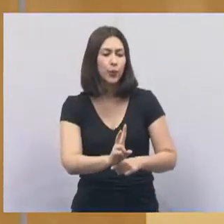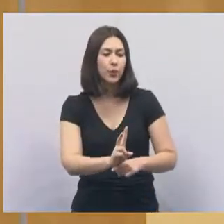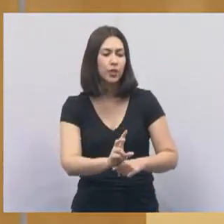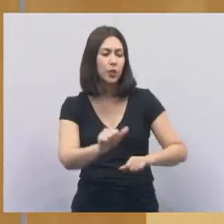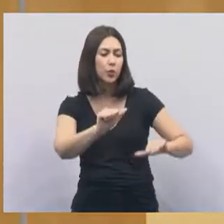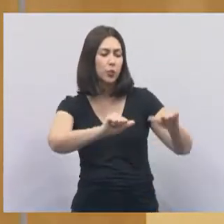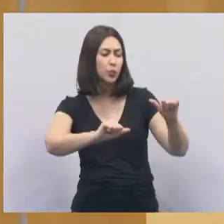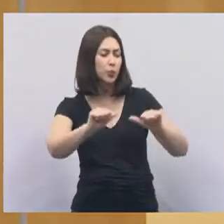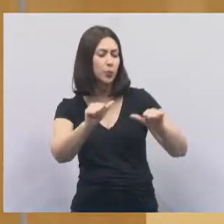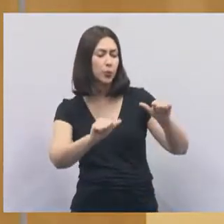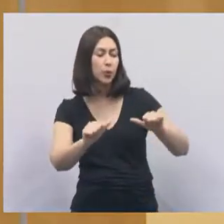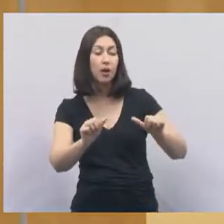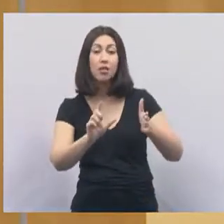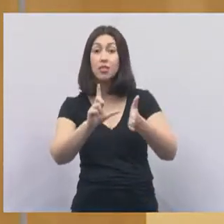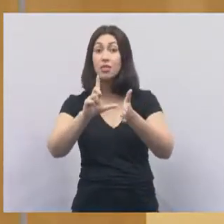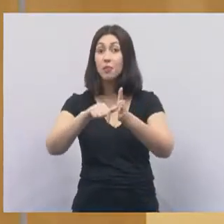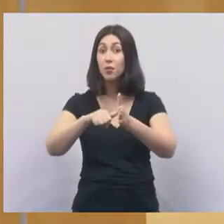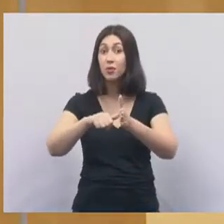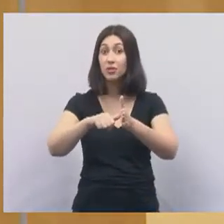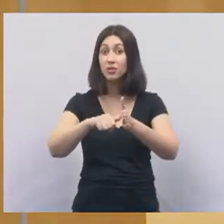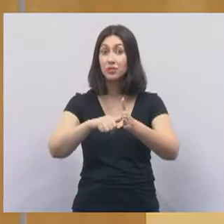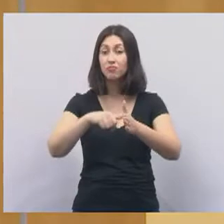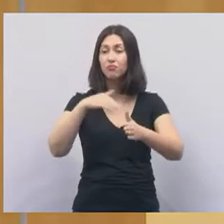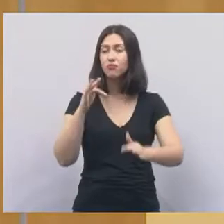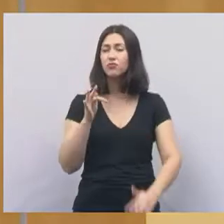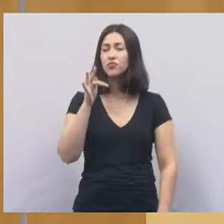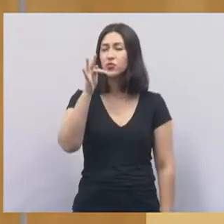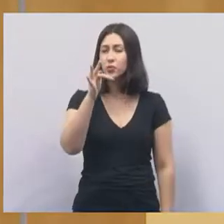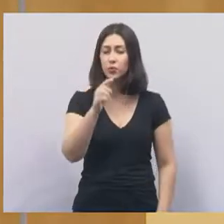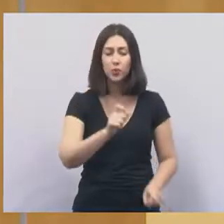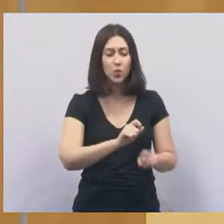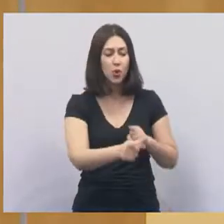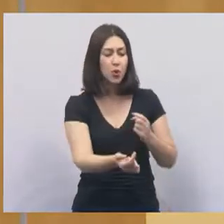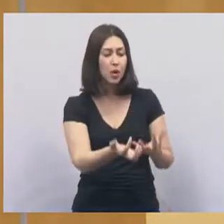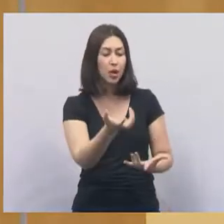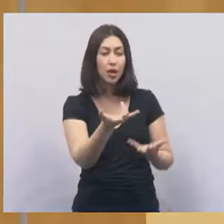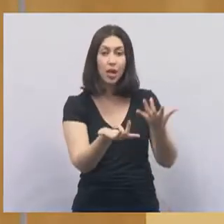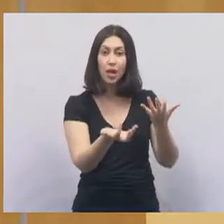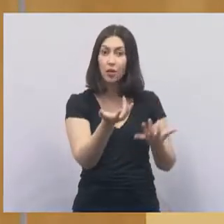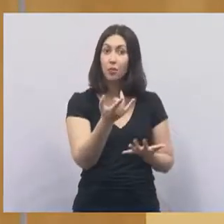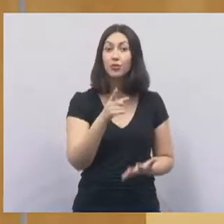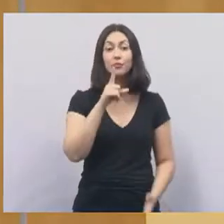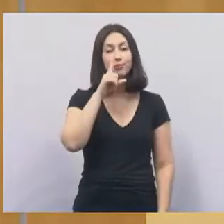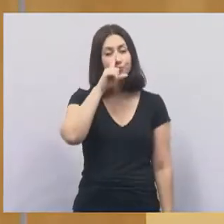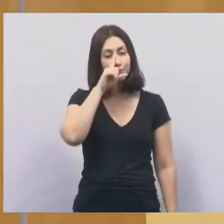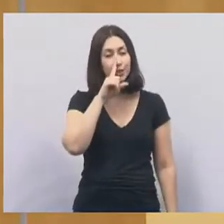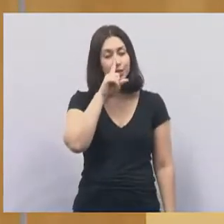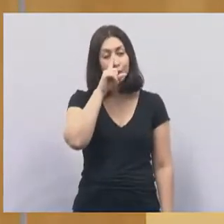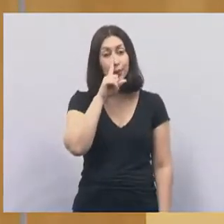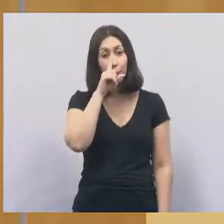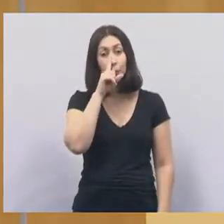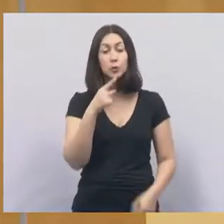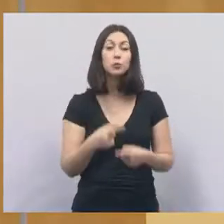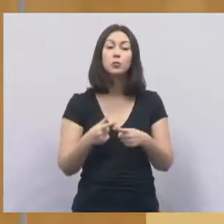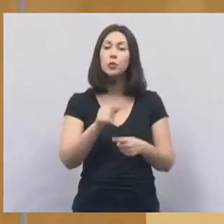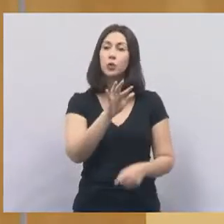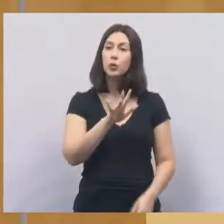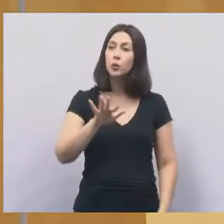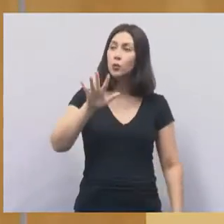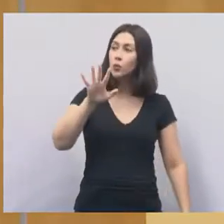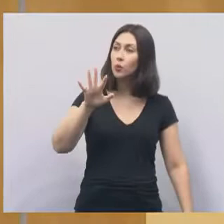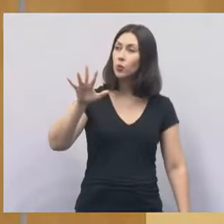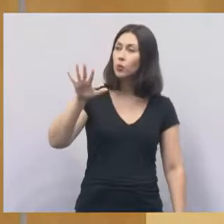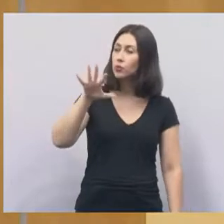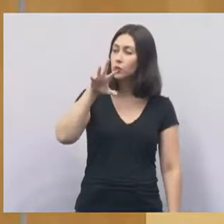ou mesmo fungos no caso Então se utiliza muitas vezes esse artifícios para se fazer o tratamento